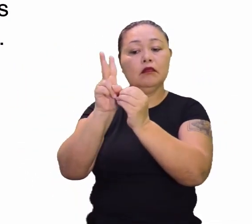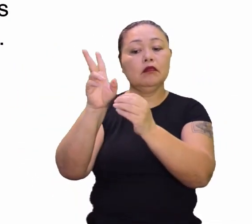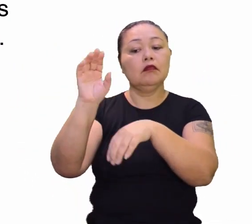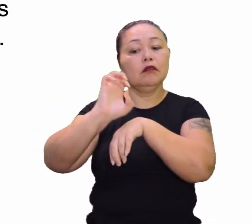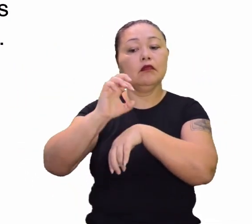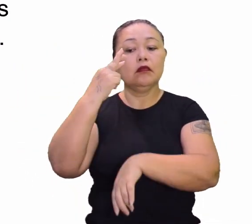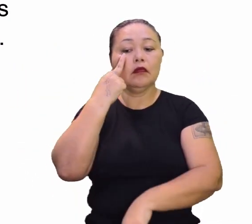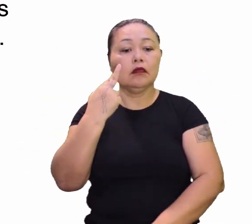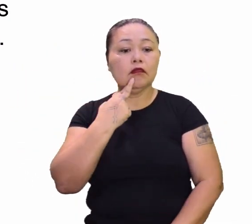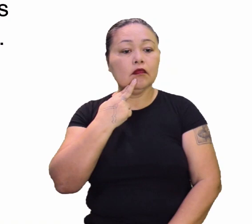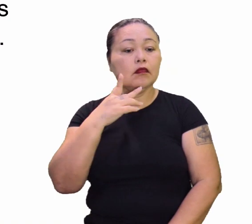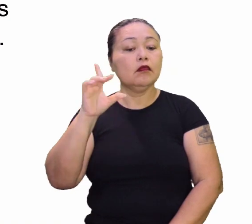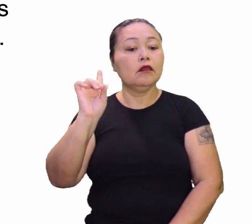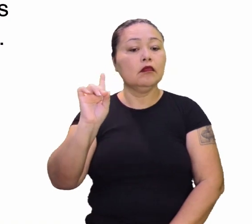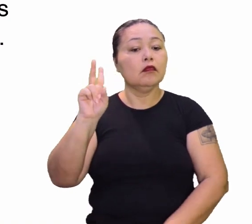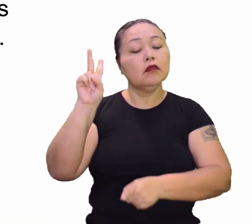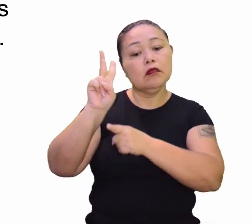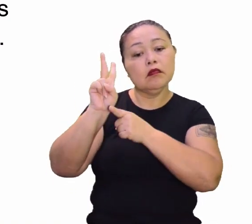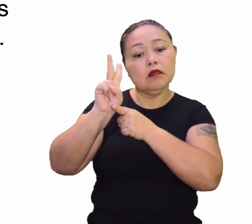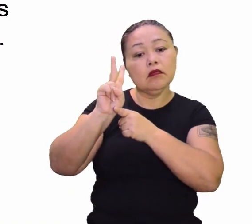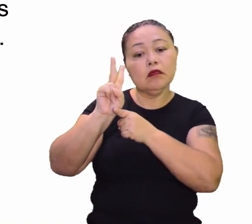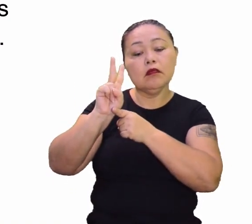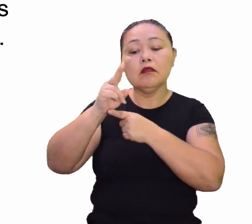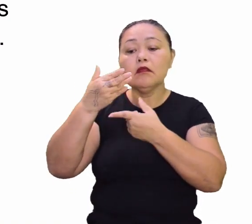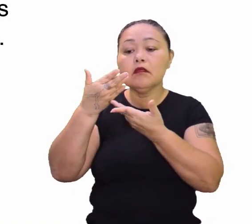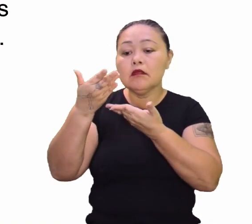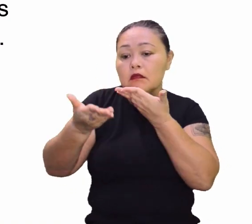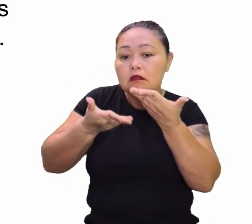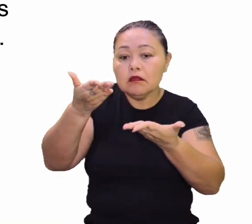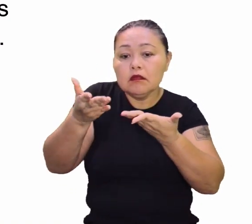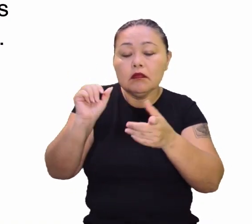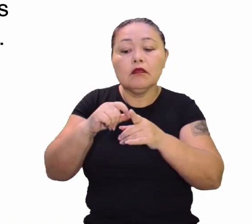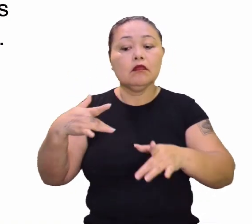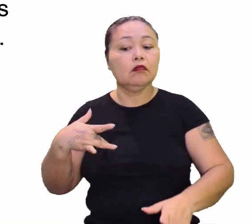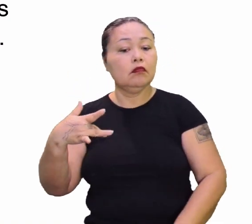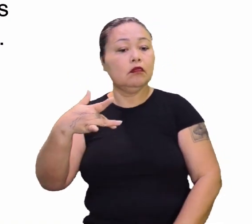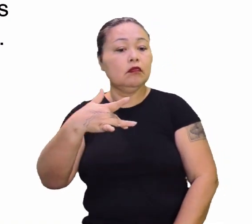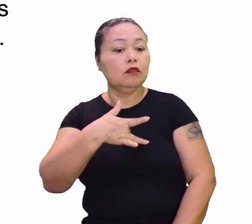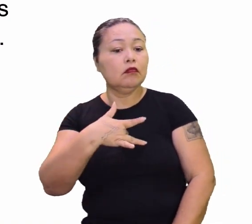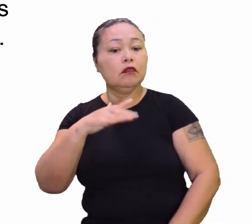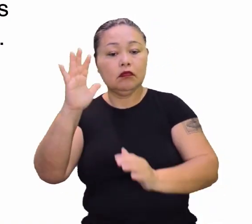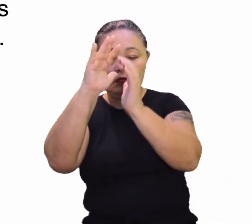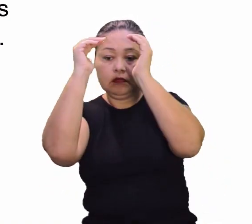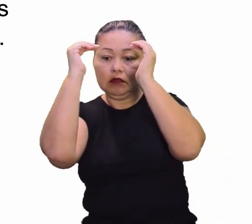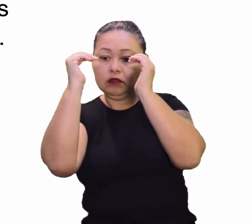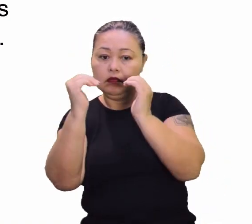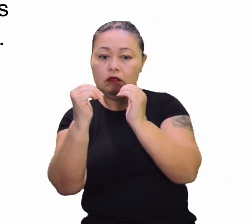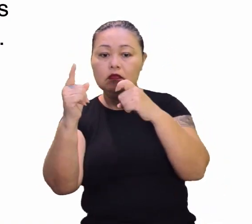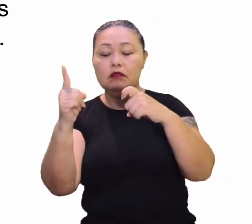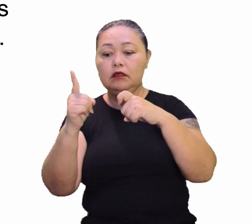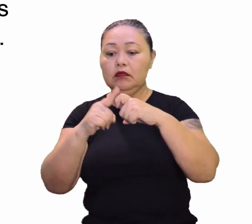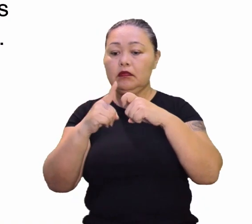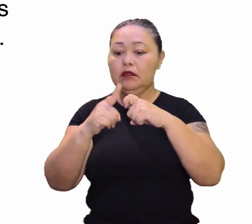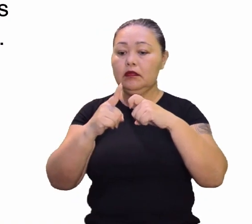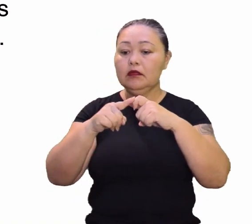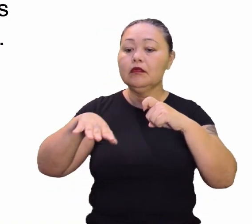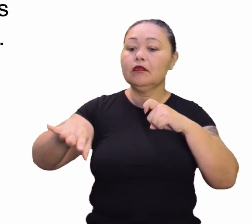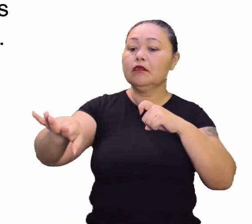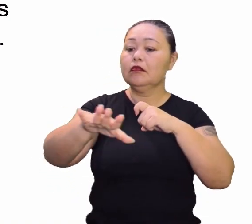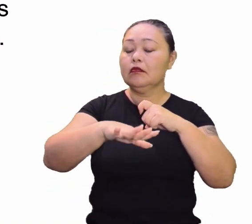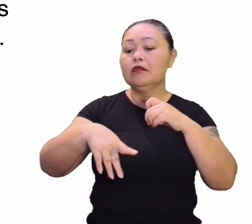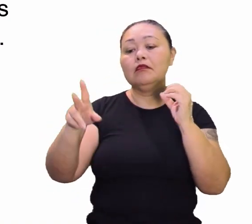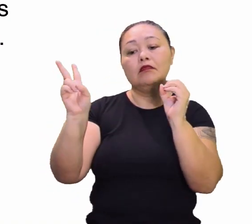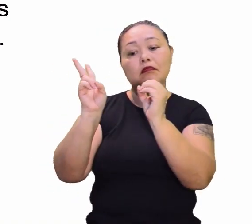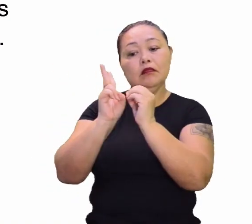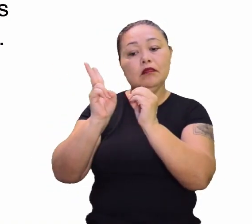em Rondônia. D. Proteção e assistência social e de saúde, respeitando-se a